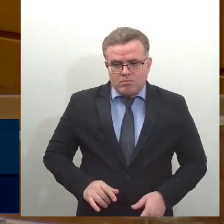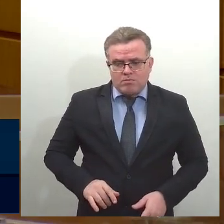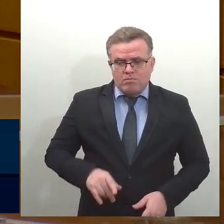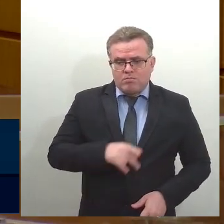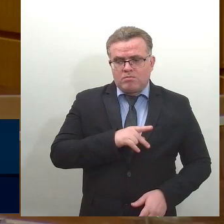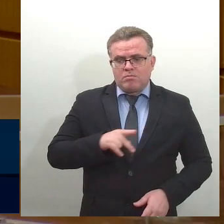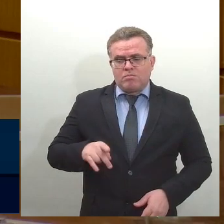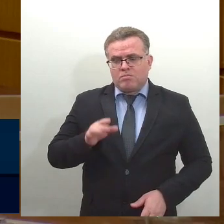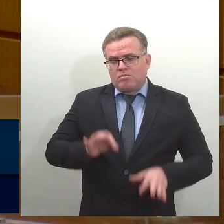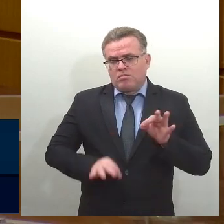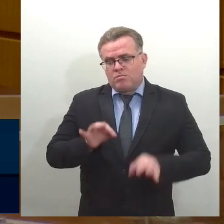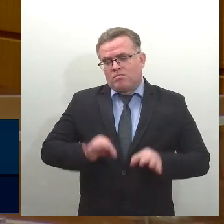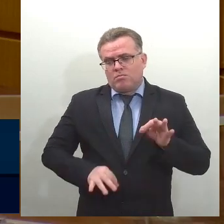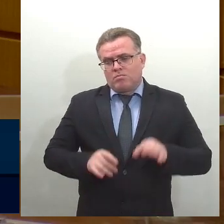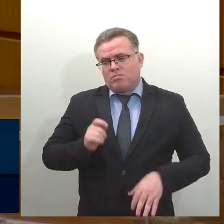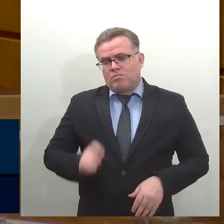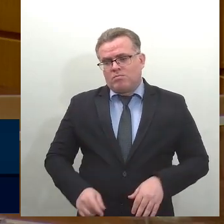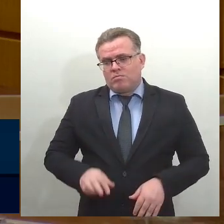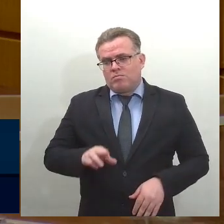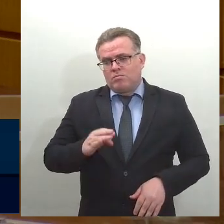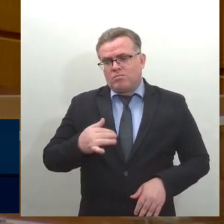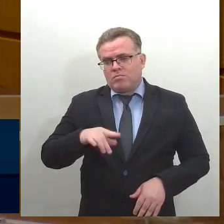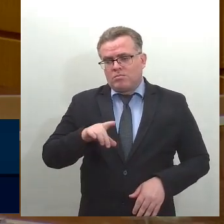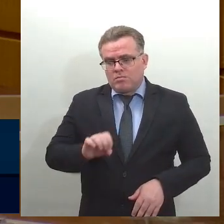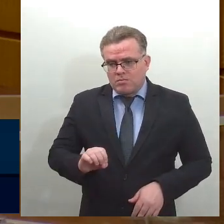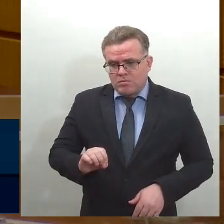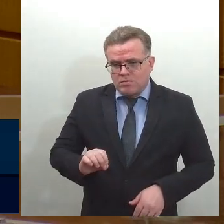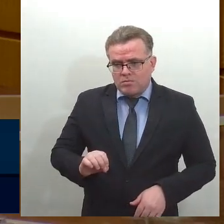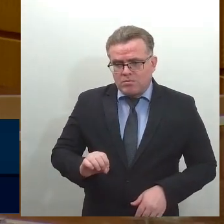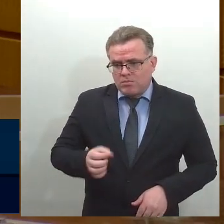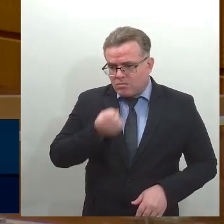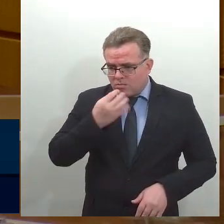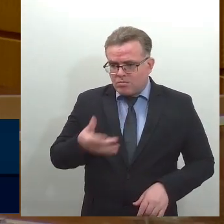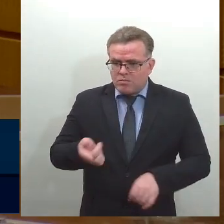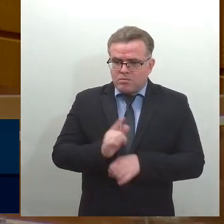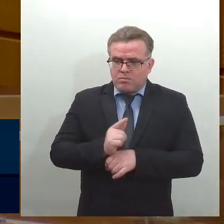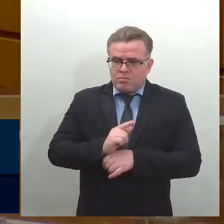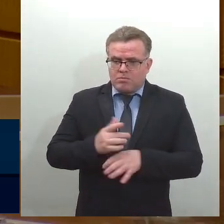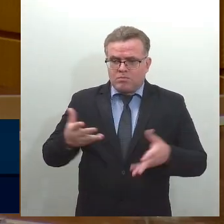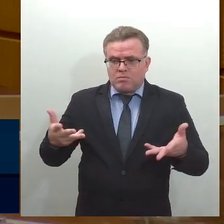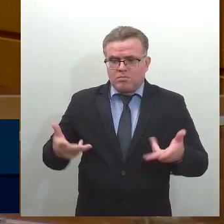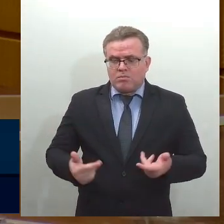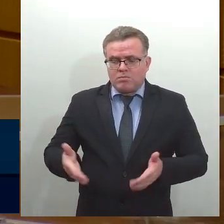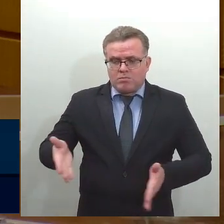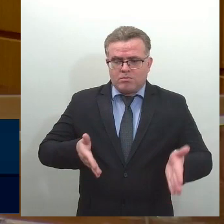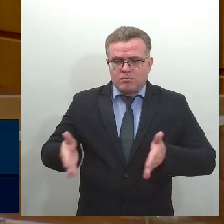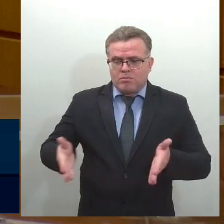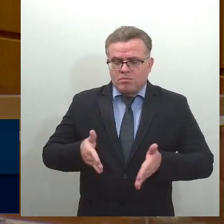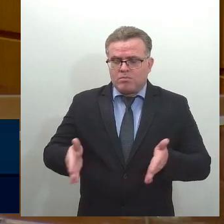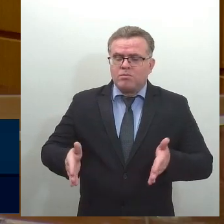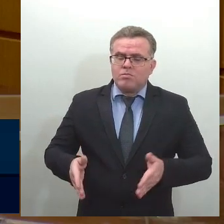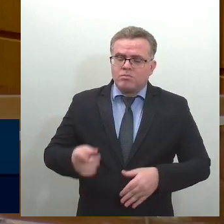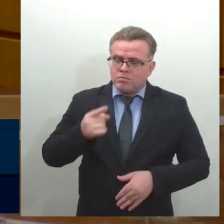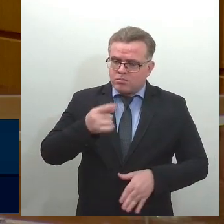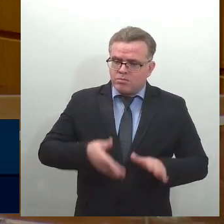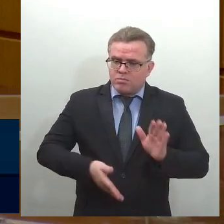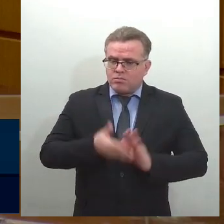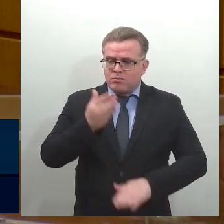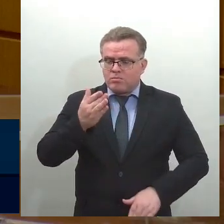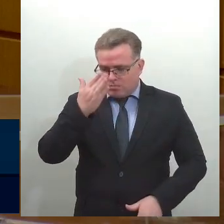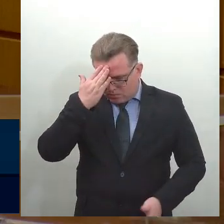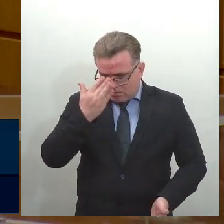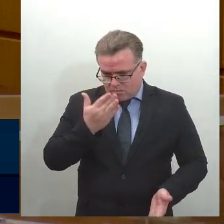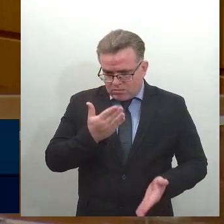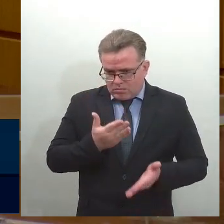Ricardo Múcio, uma ótima gestão nesse período. Tenho muita confiança na sua